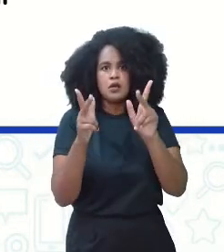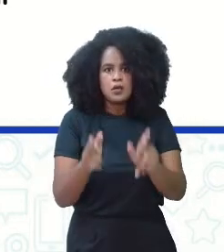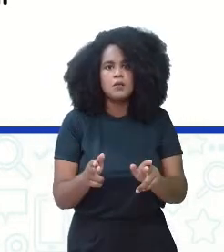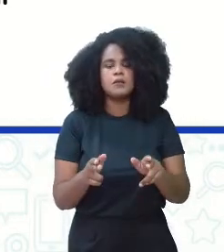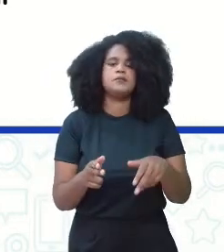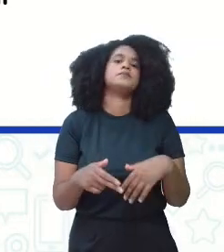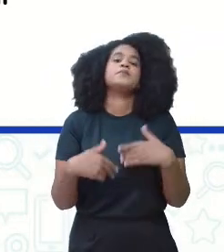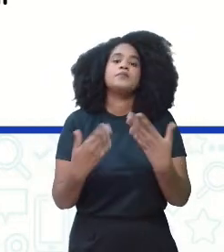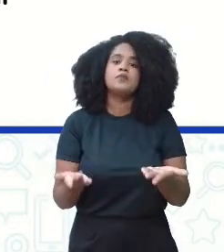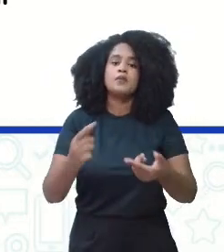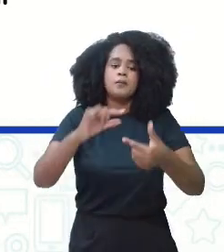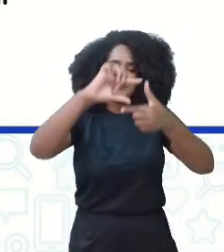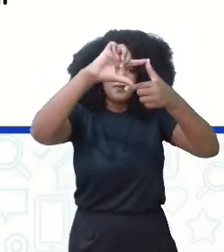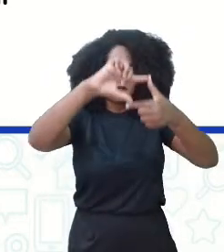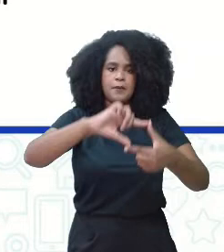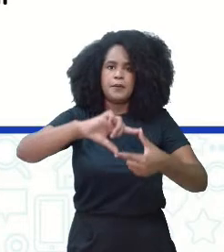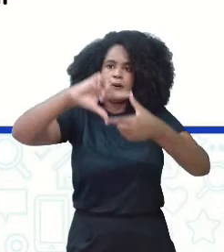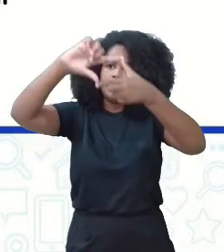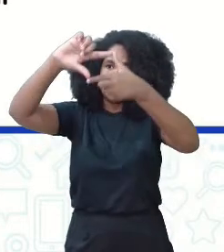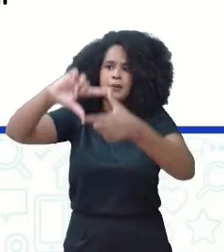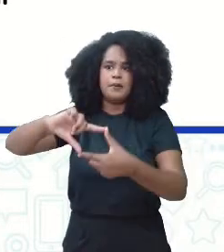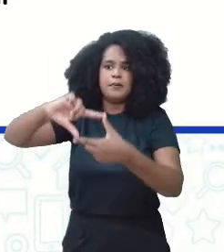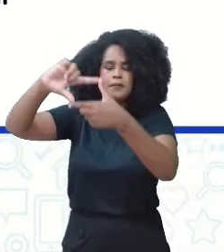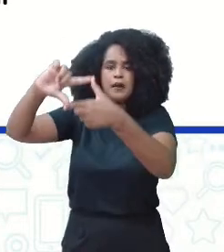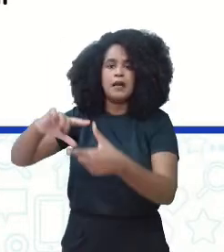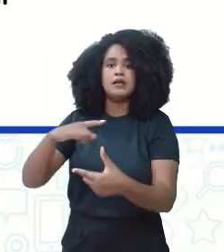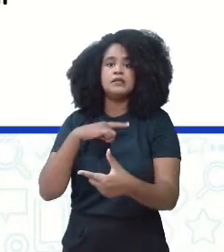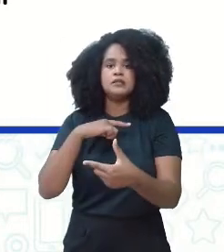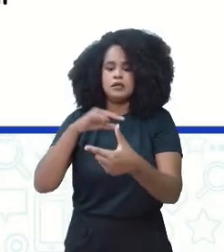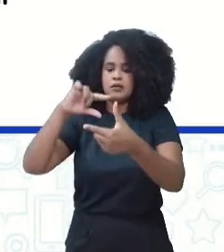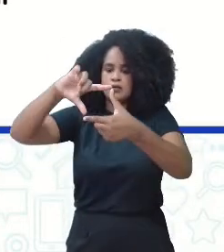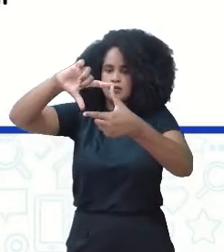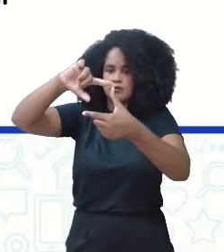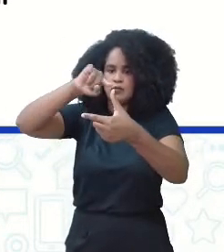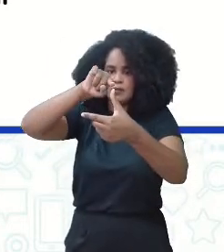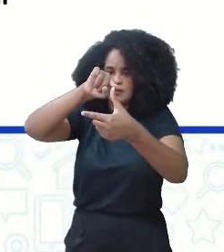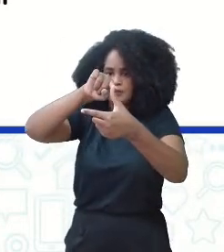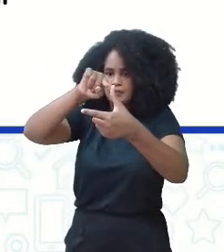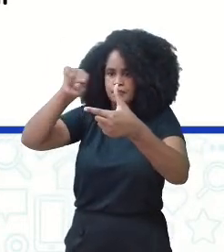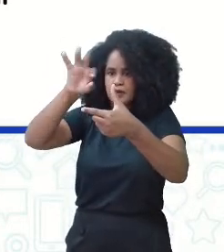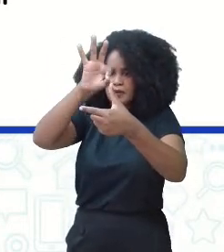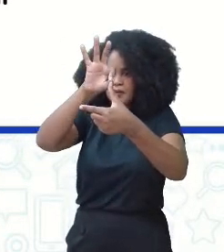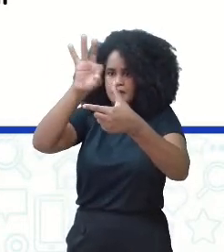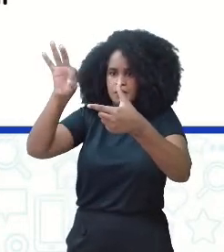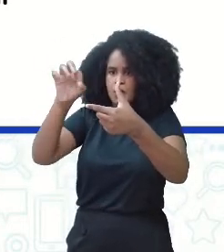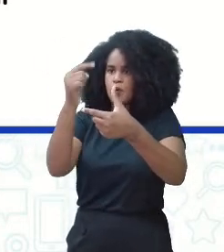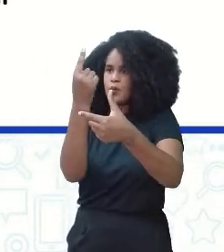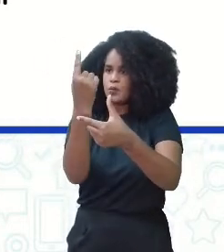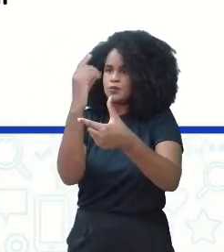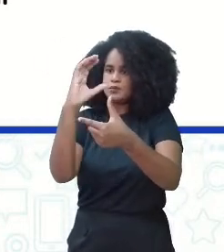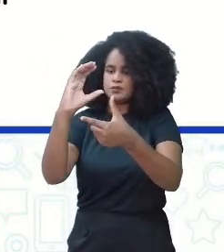que está formando toda essa malha tem comprimento, né, largura e altura igual a